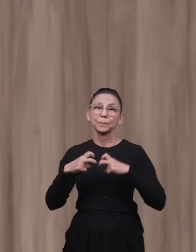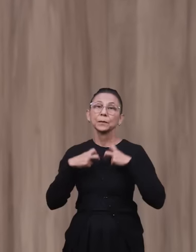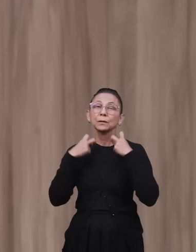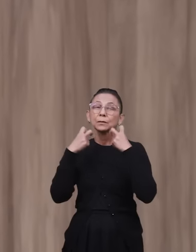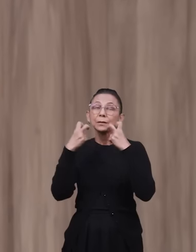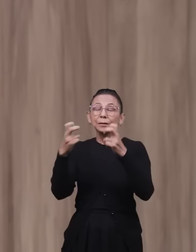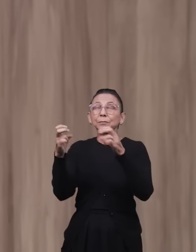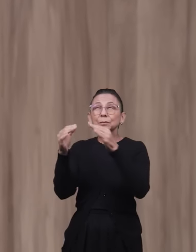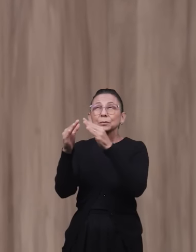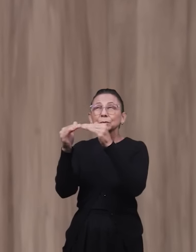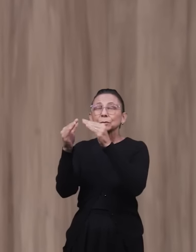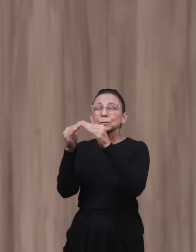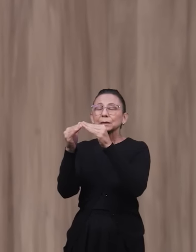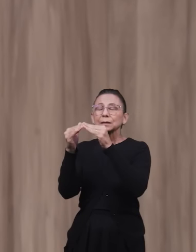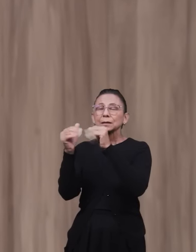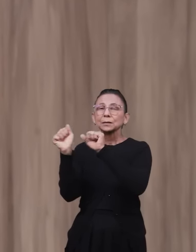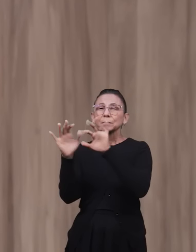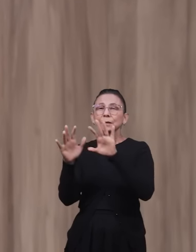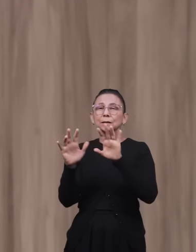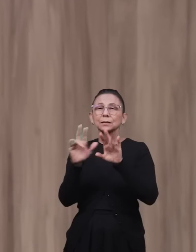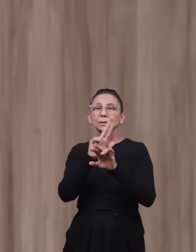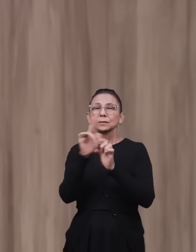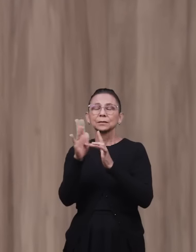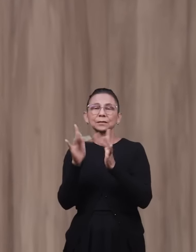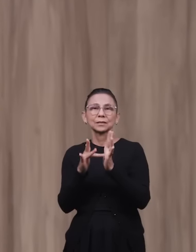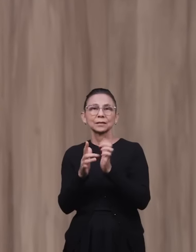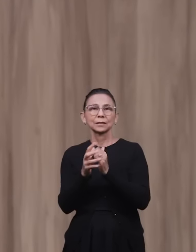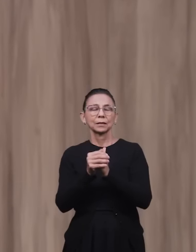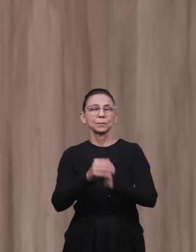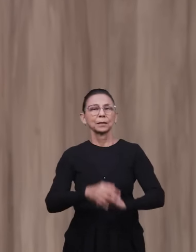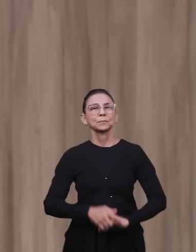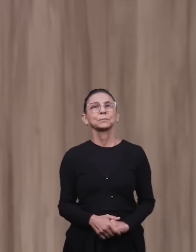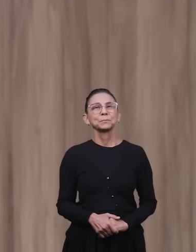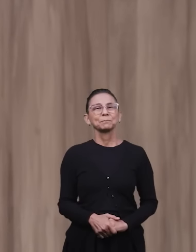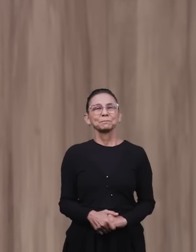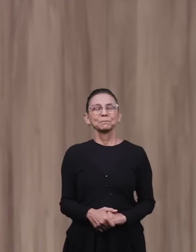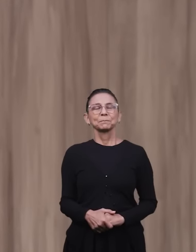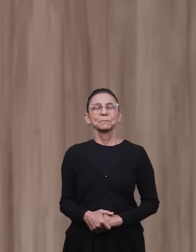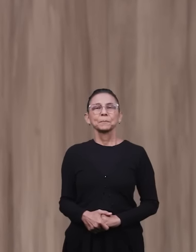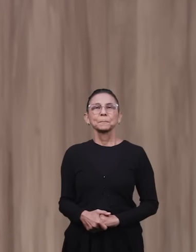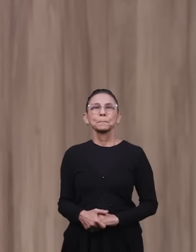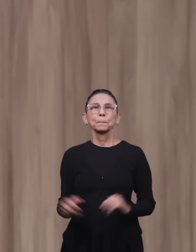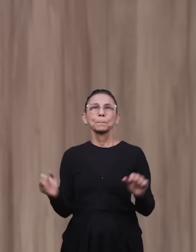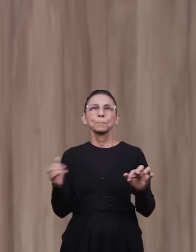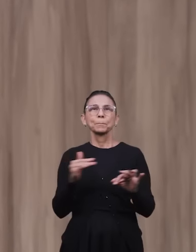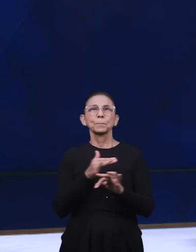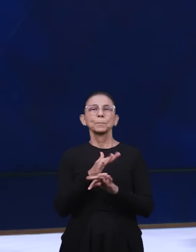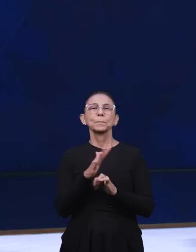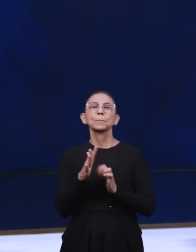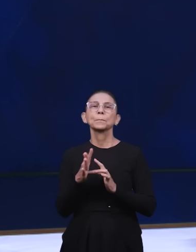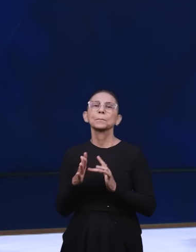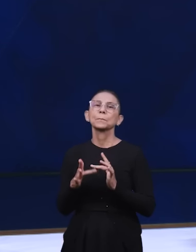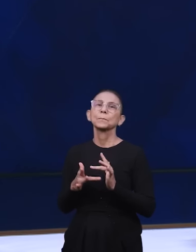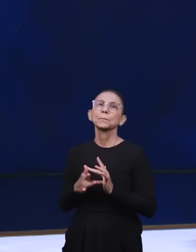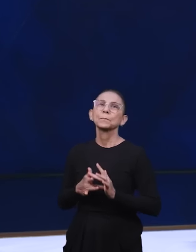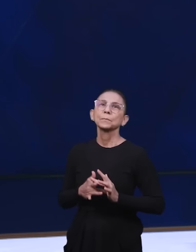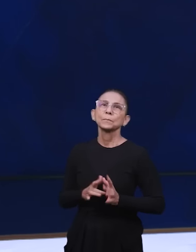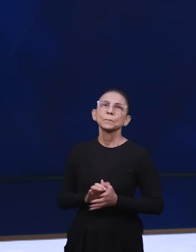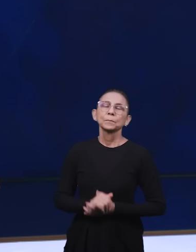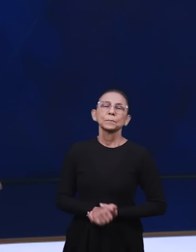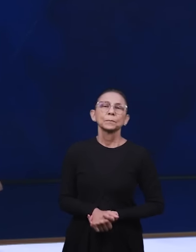Nós clamamos assim, suplicando a Tua operação, ó Deus, em nome do Senhor Jesus. Amém. Glória a